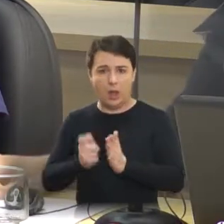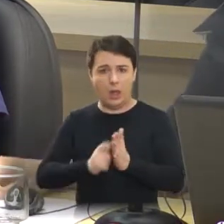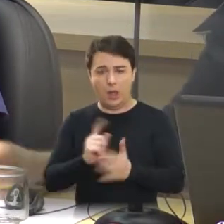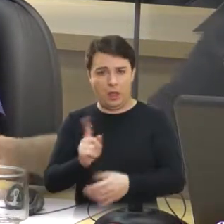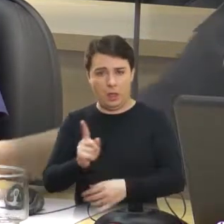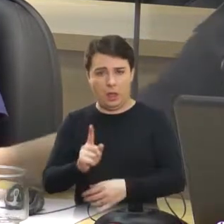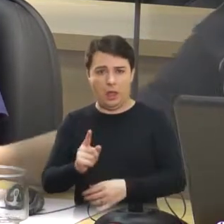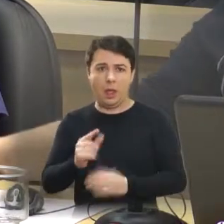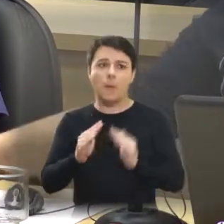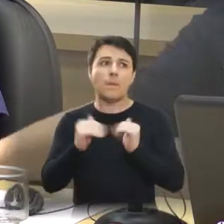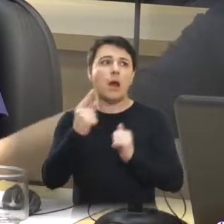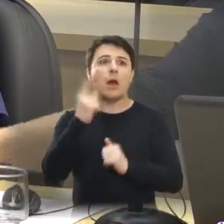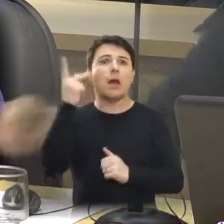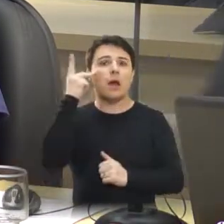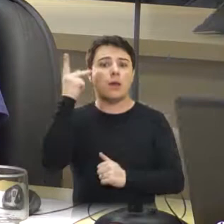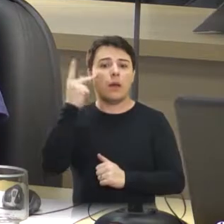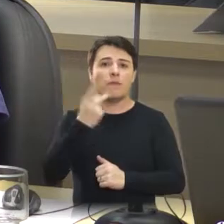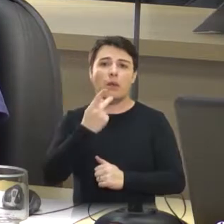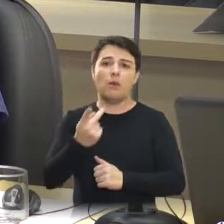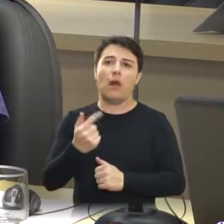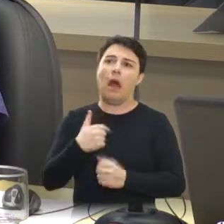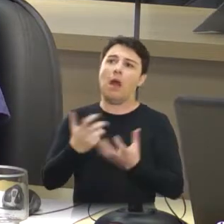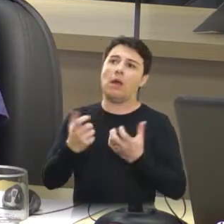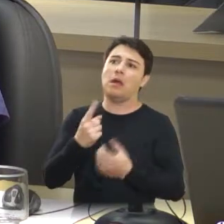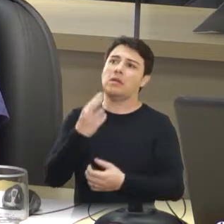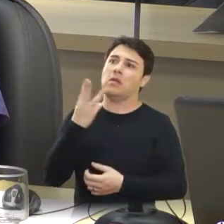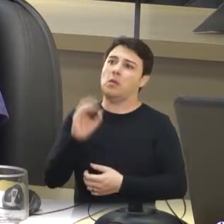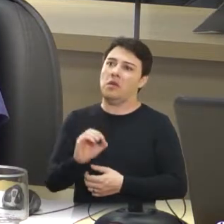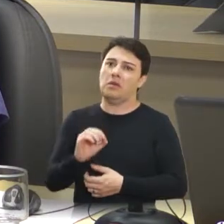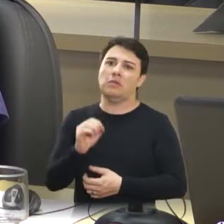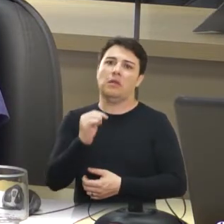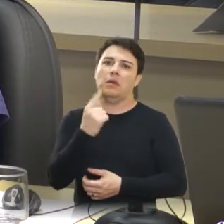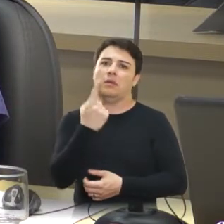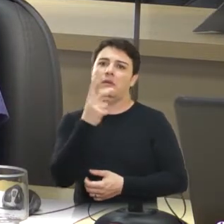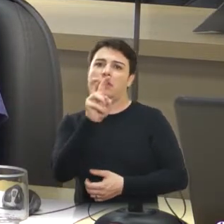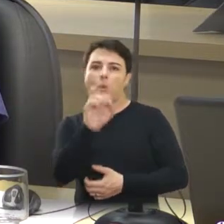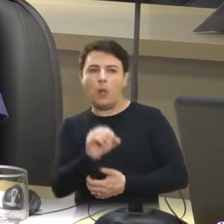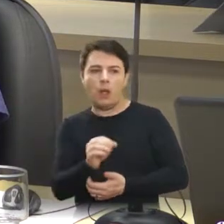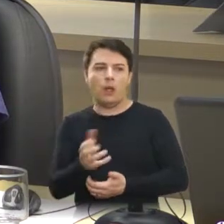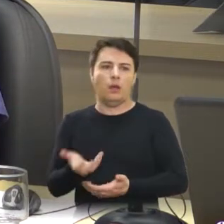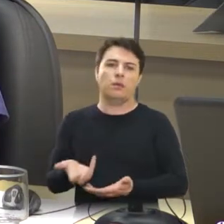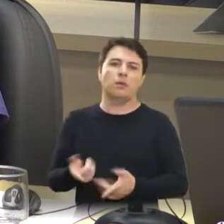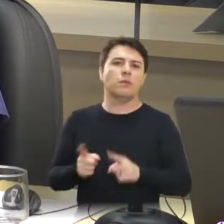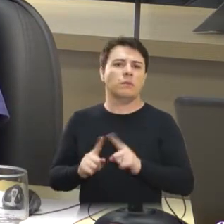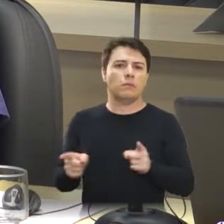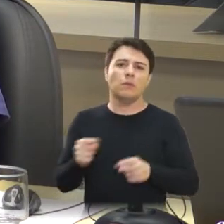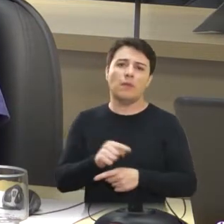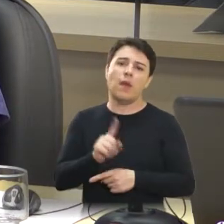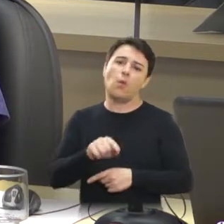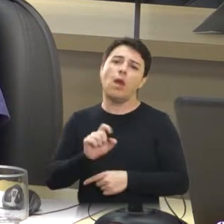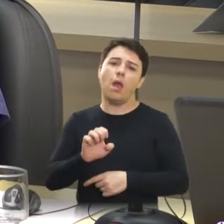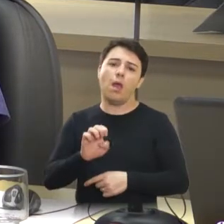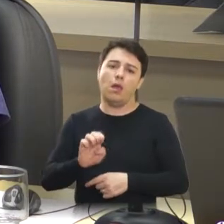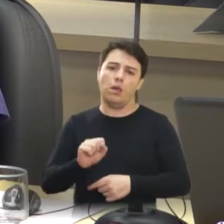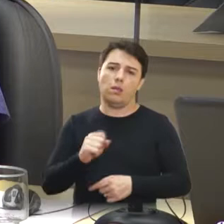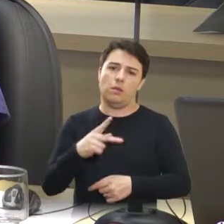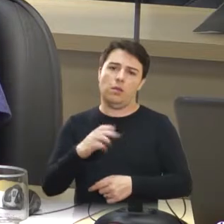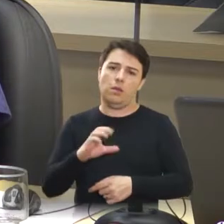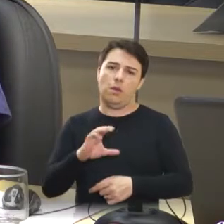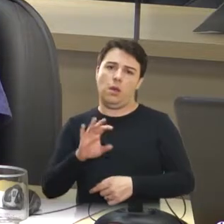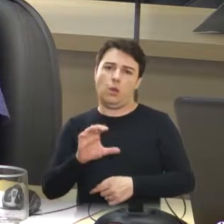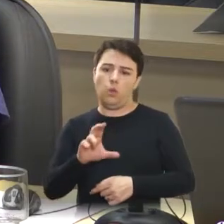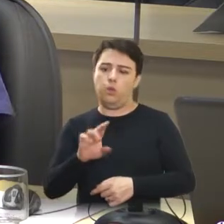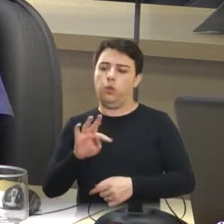cidade, mora em São Paulo, isso, aquilo, pede 130, 150. Ou seja, essa é a especulação.